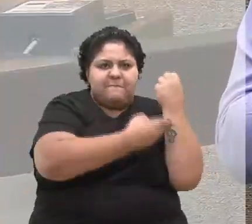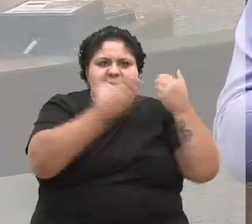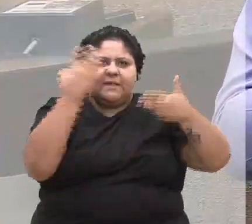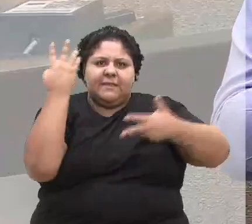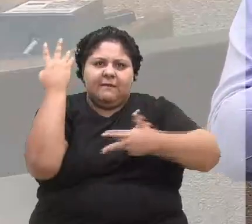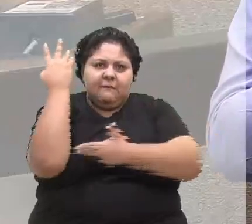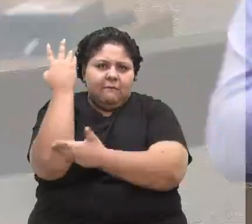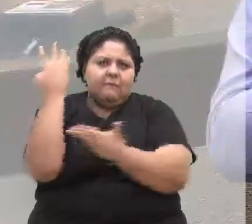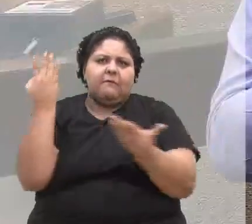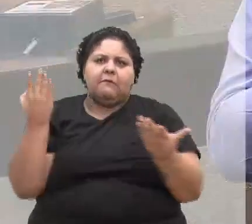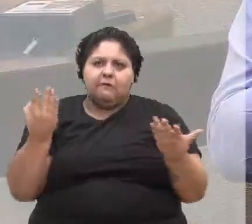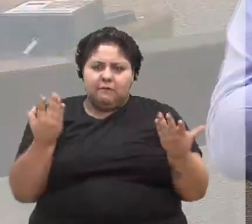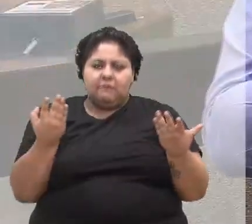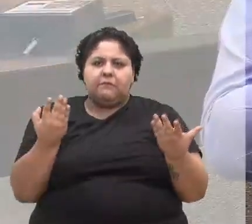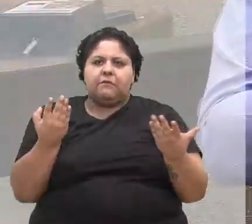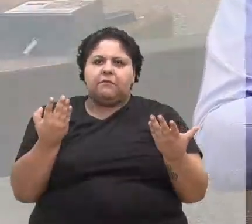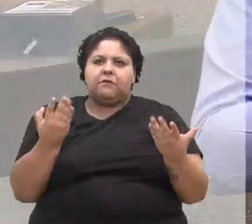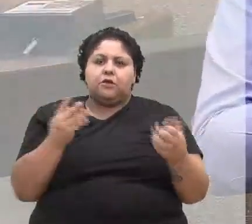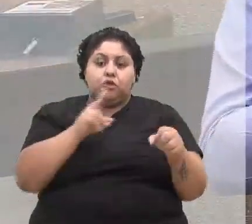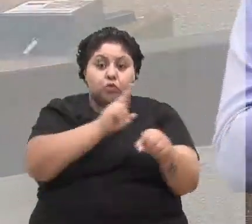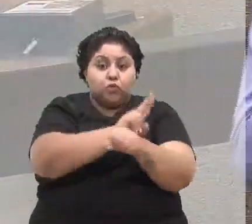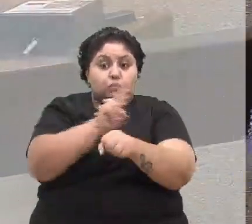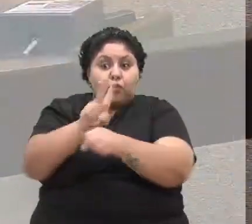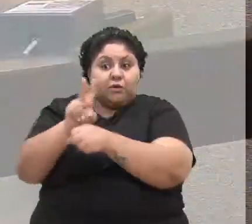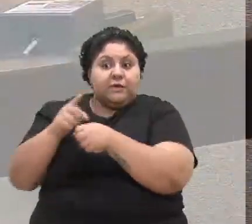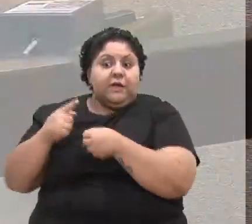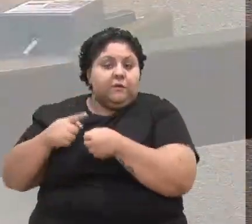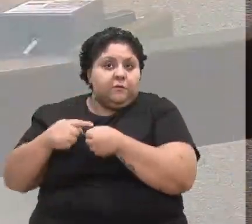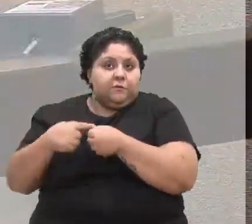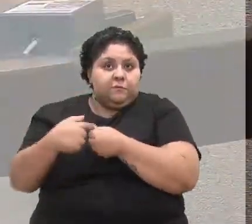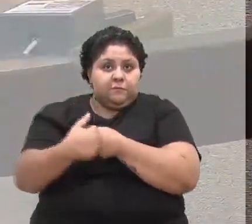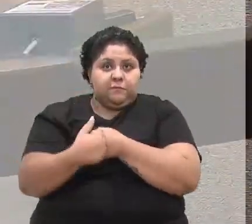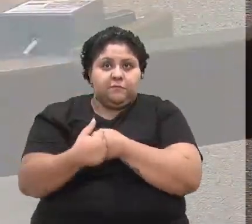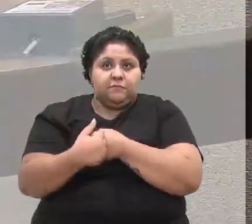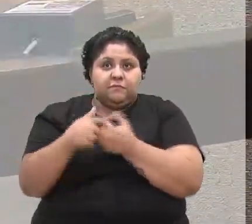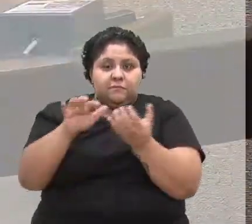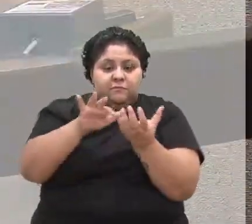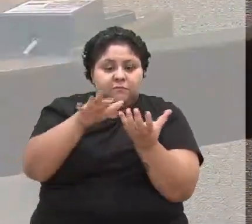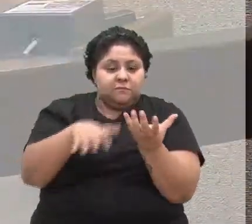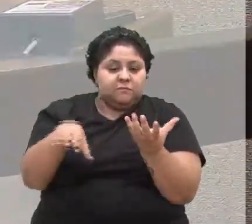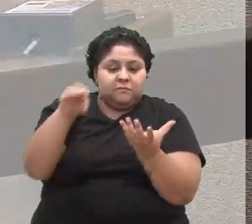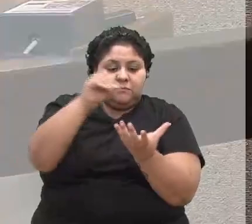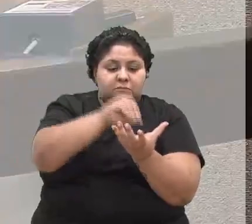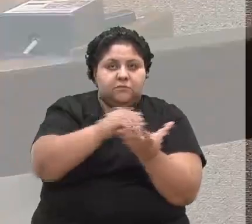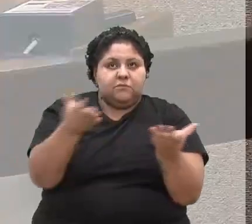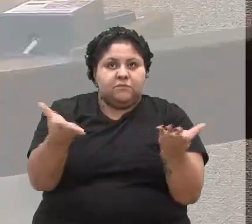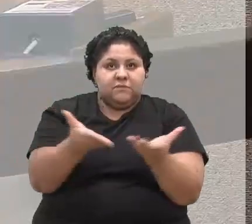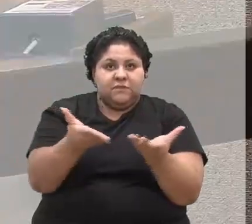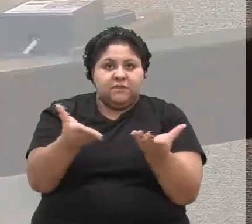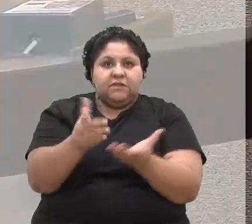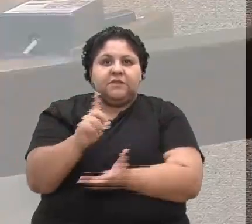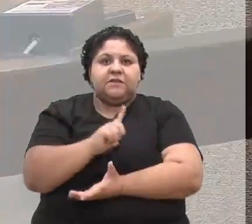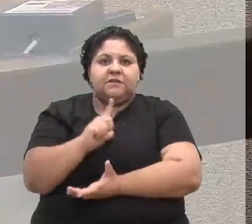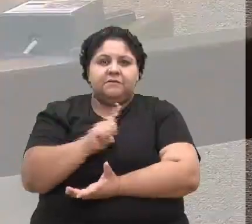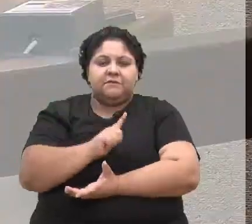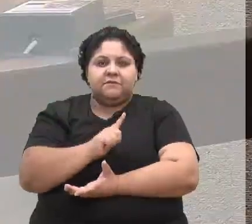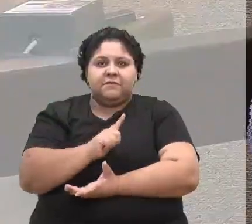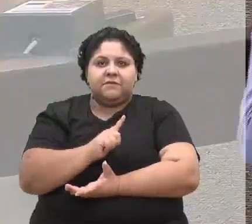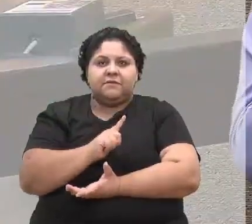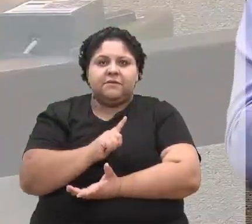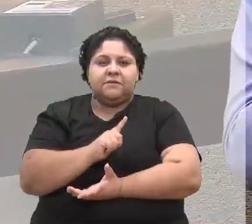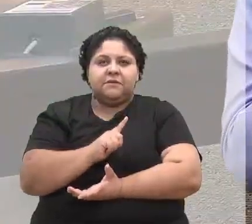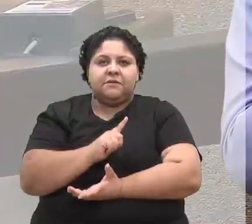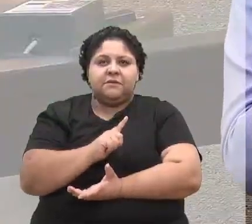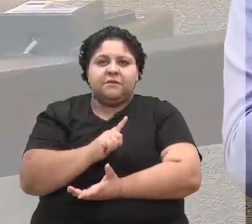situação da zeladoria da cidade, a Codeca hoje nós temos visto que